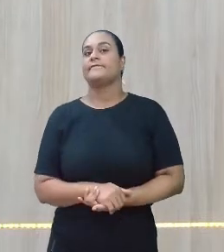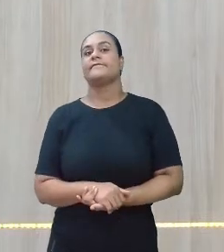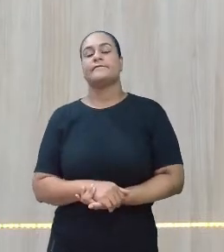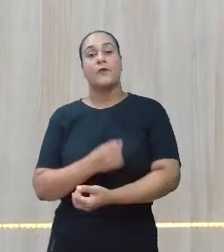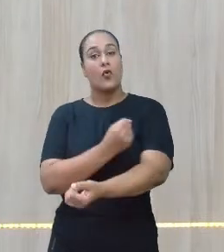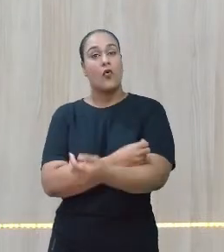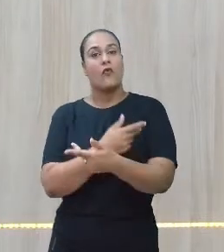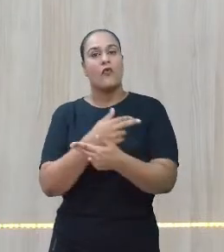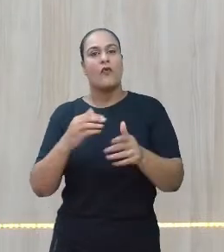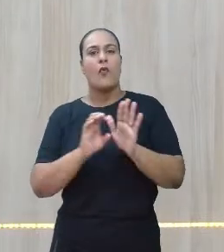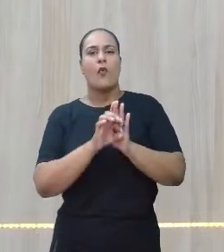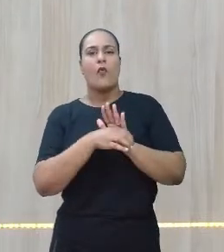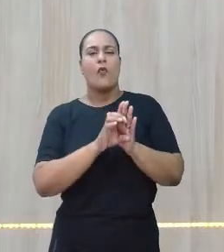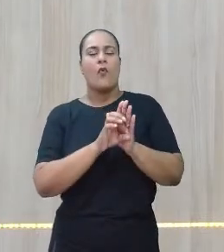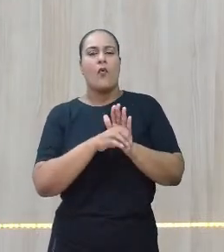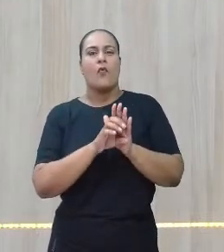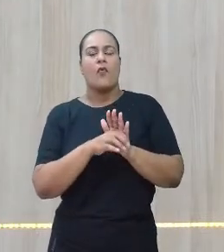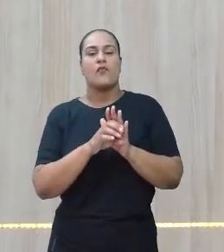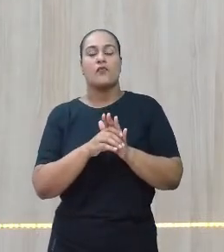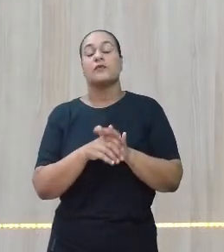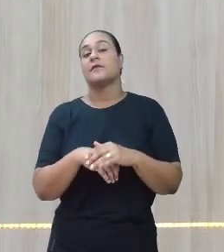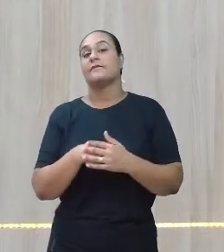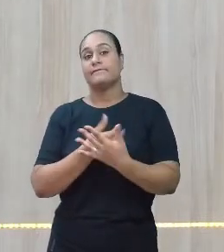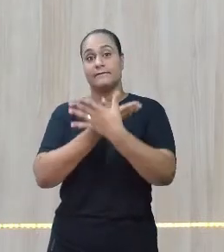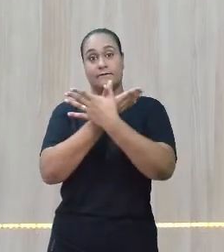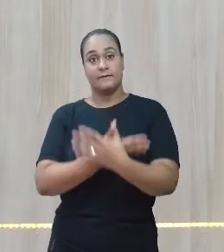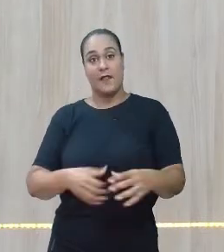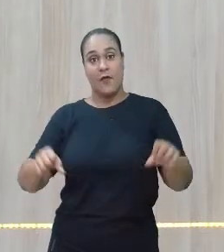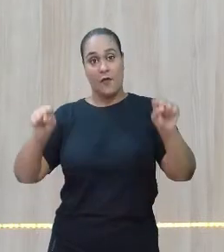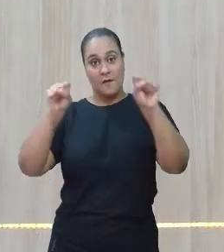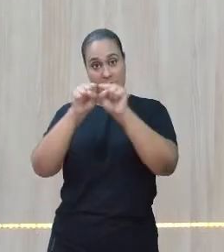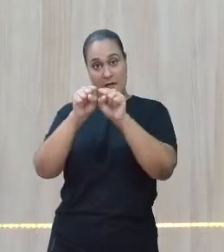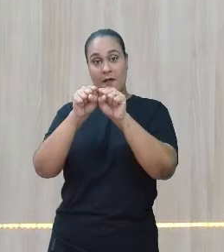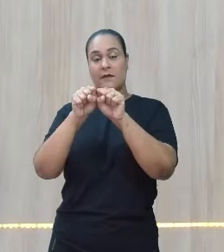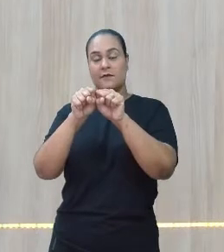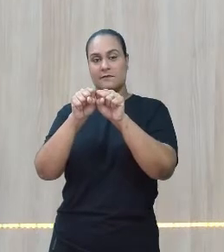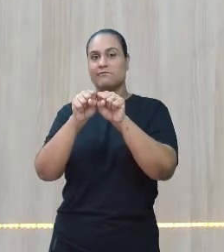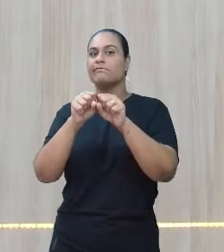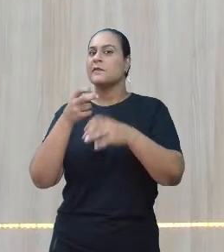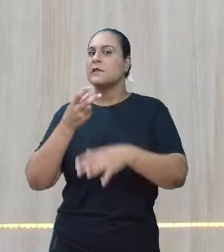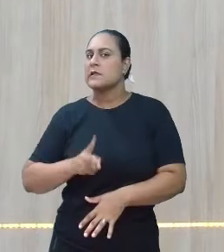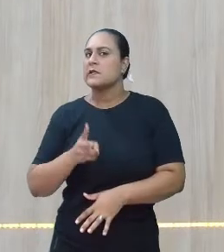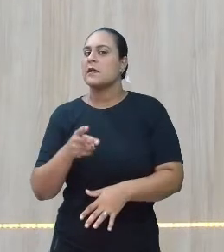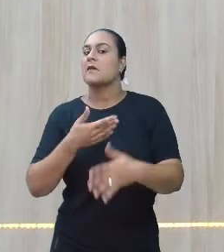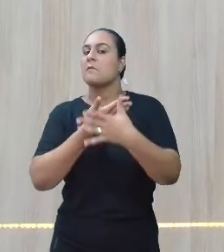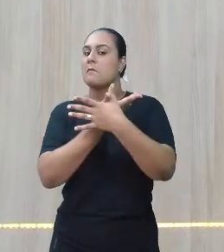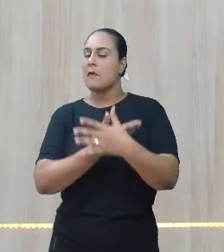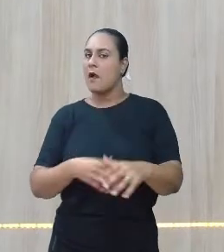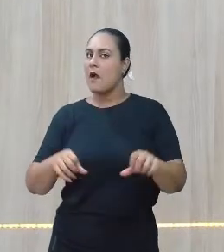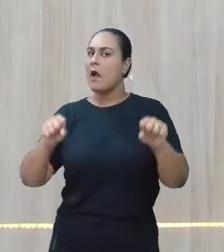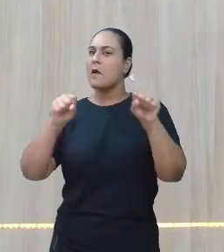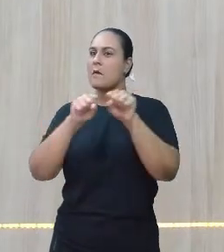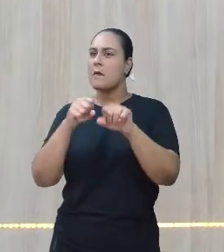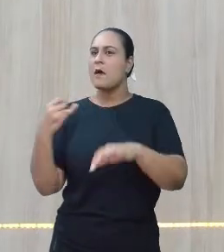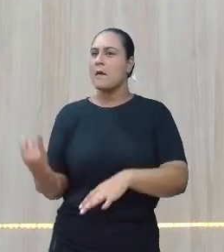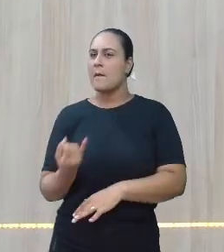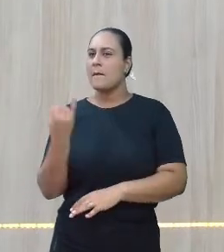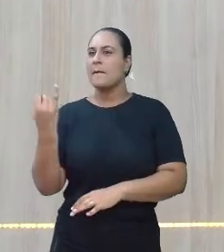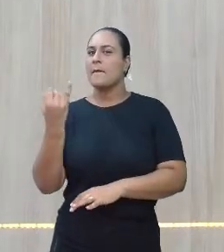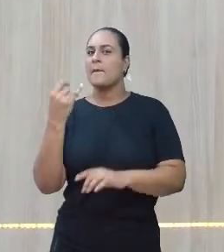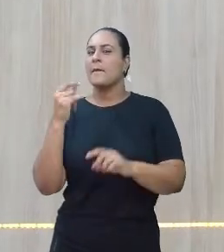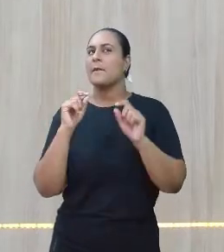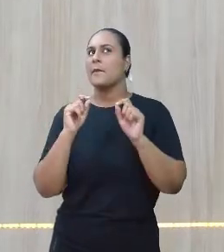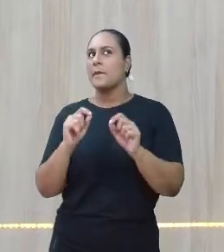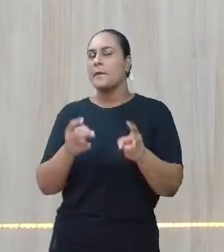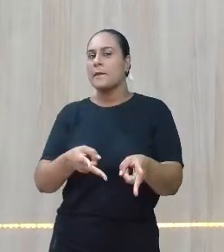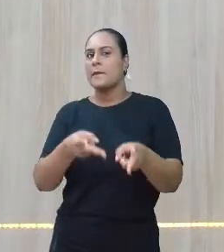o conceito de drogas da Organização Mundial de Saúde. Nós estamos sempre falando na Organização Mundial de Saúde. E é muito importante a